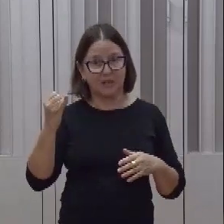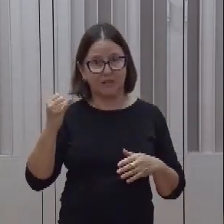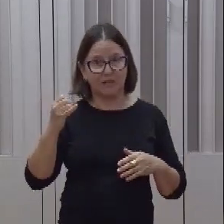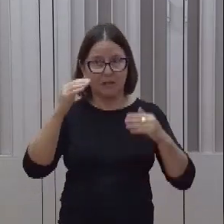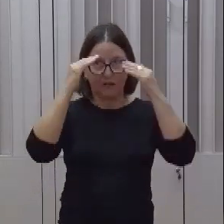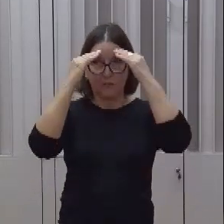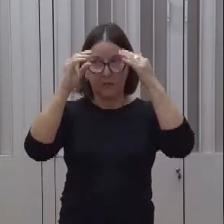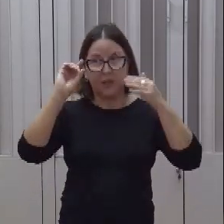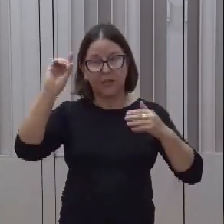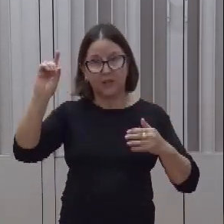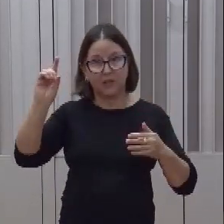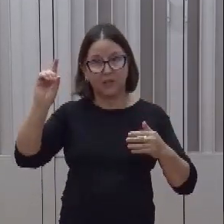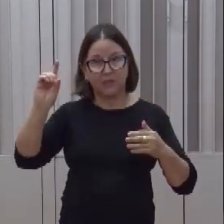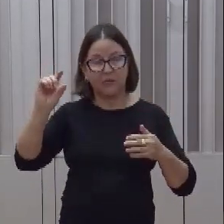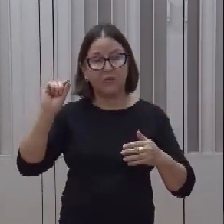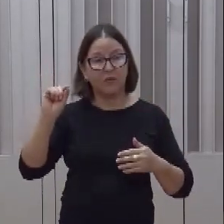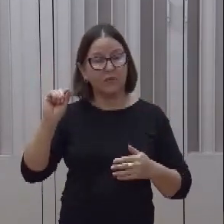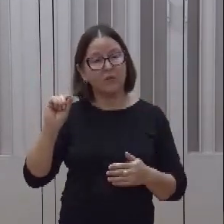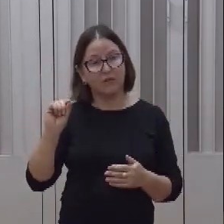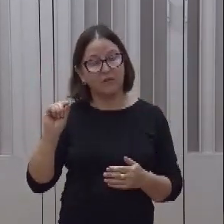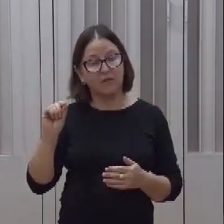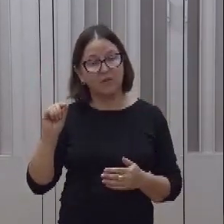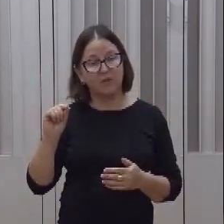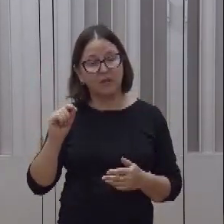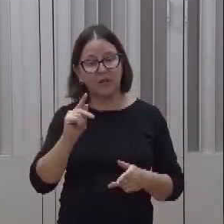homens. E se rebelaram.